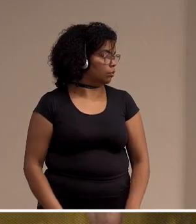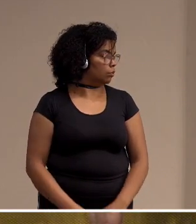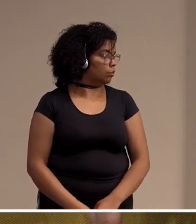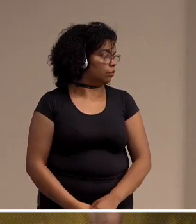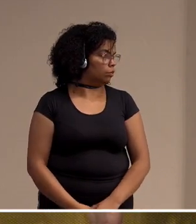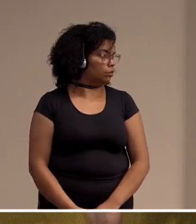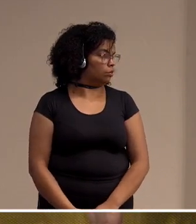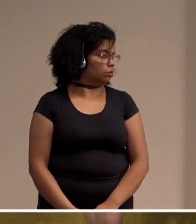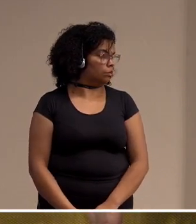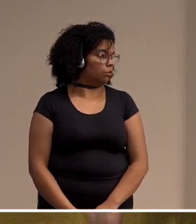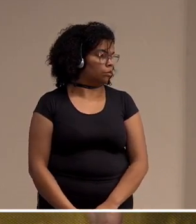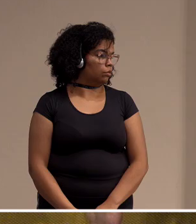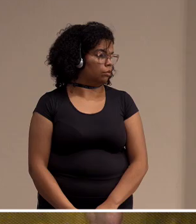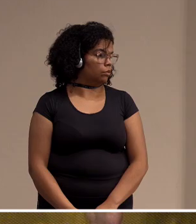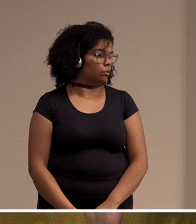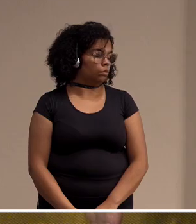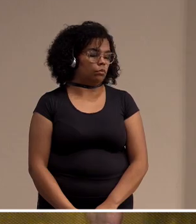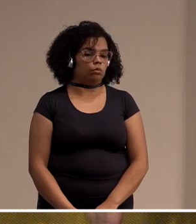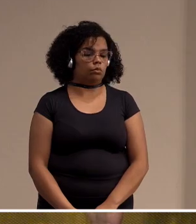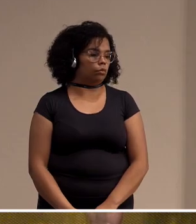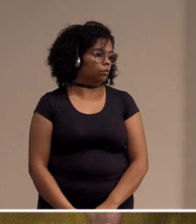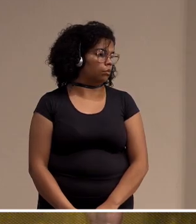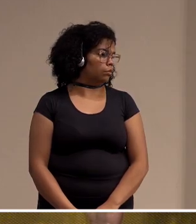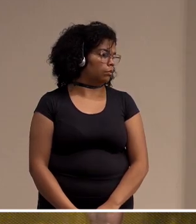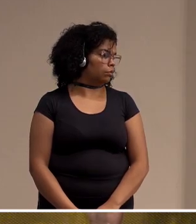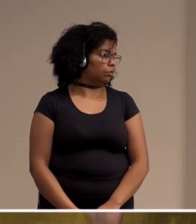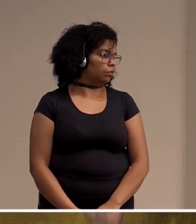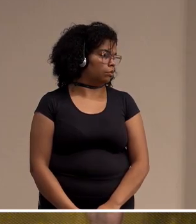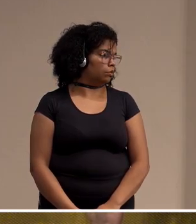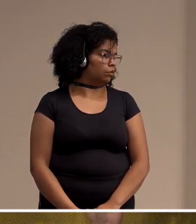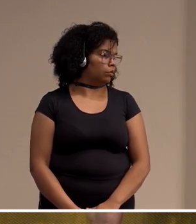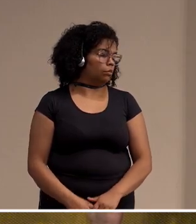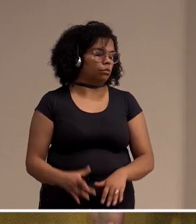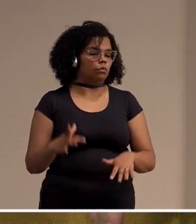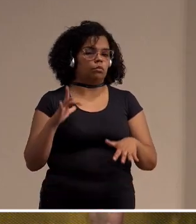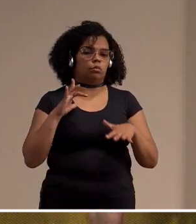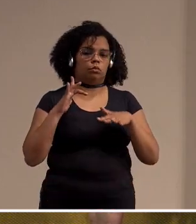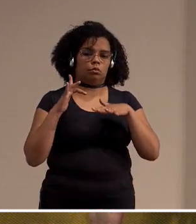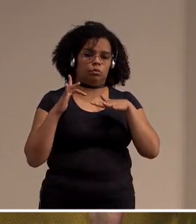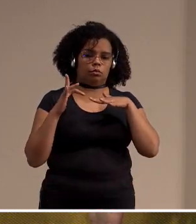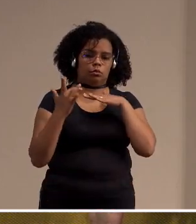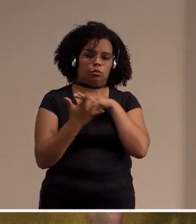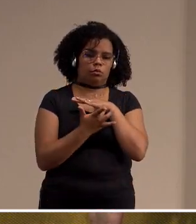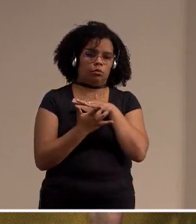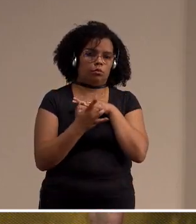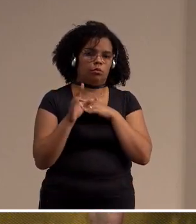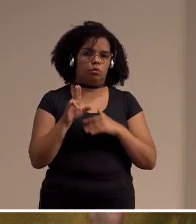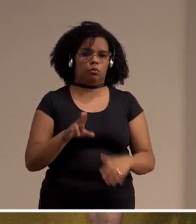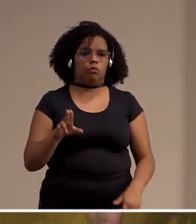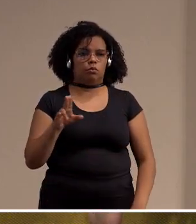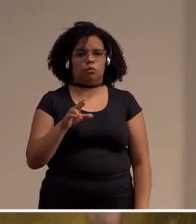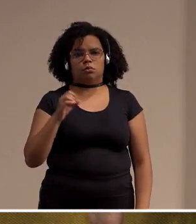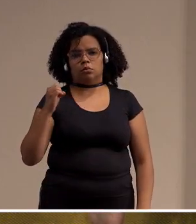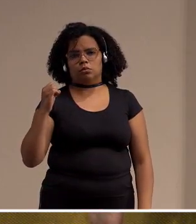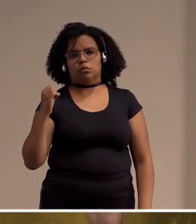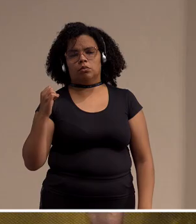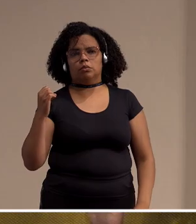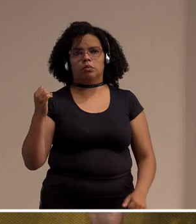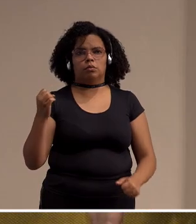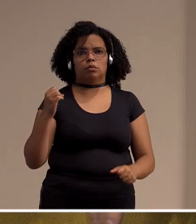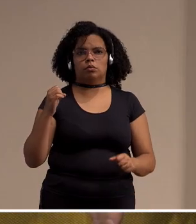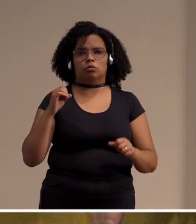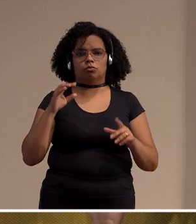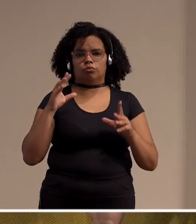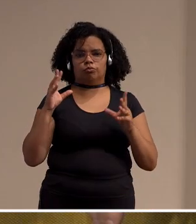sobreproducción de inmediatez como as redes sociais, y eso como opaca un poco a capacidad de pensar no presente. Y yo